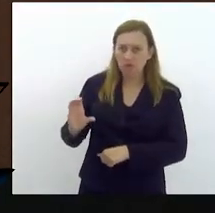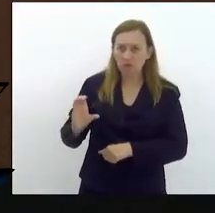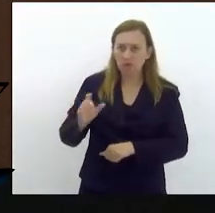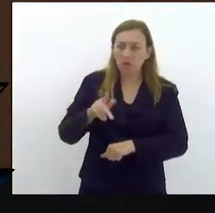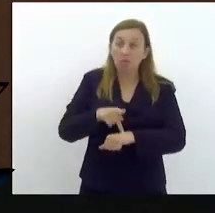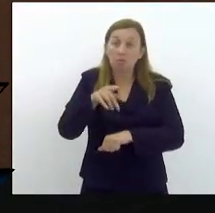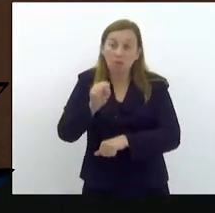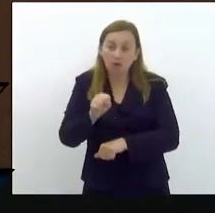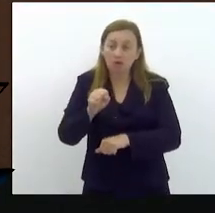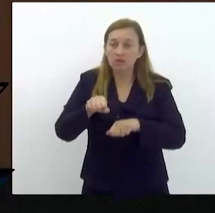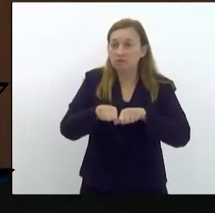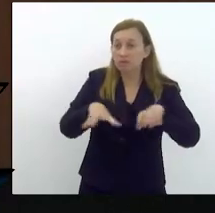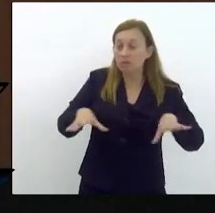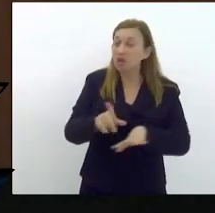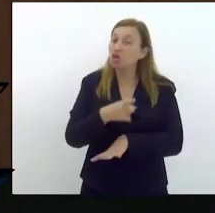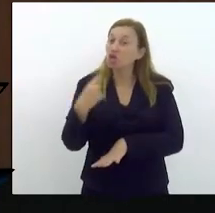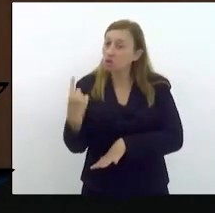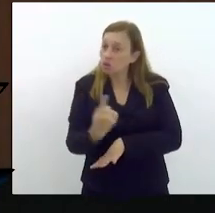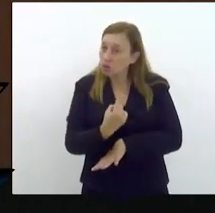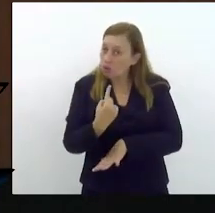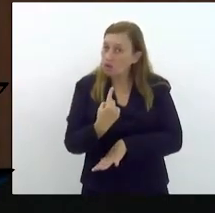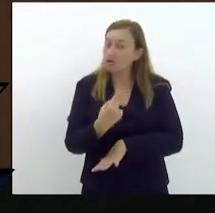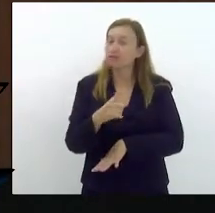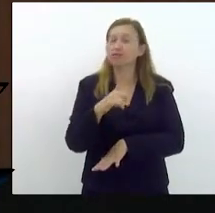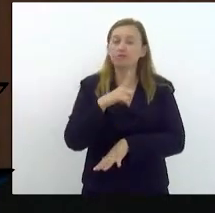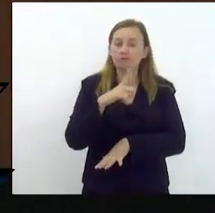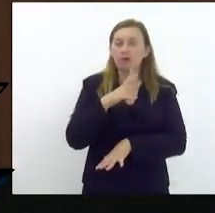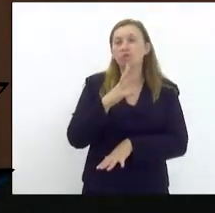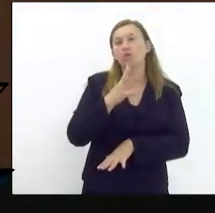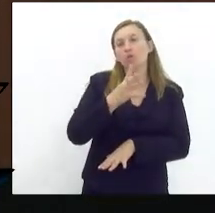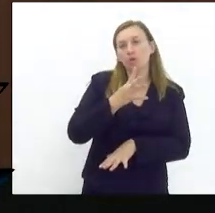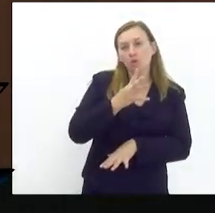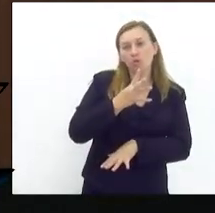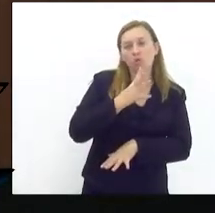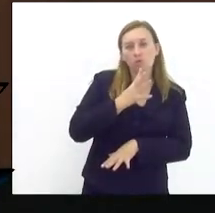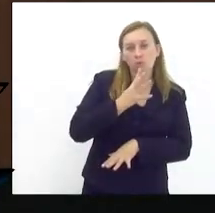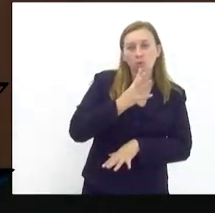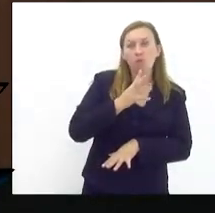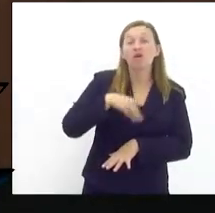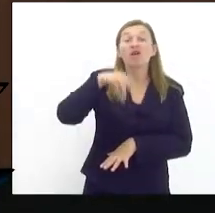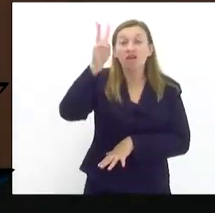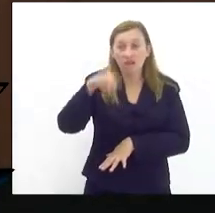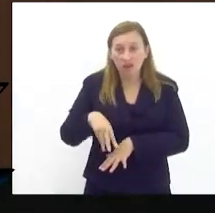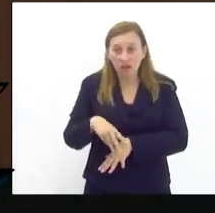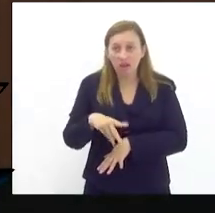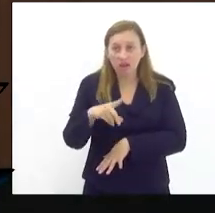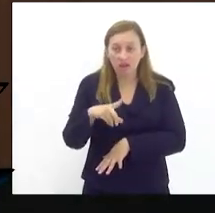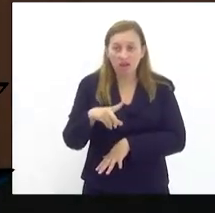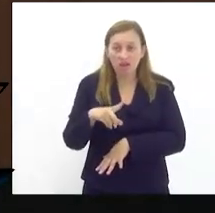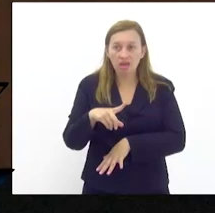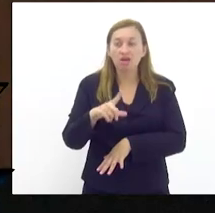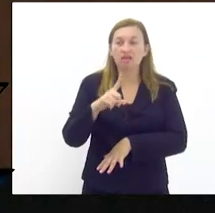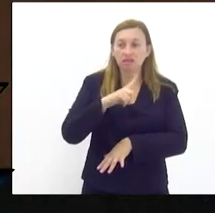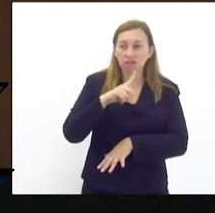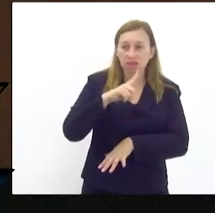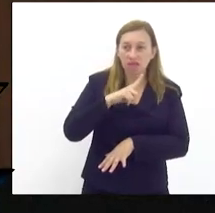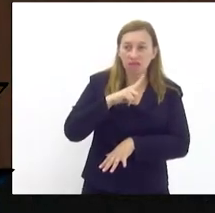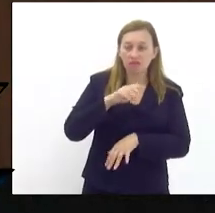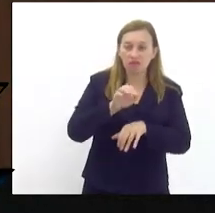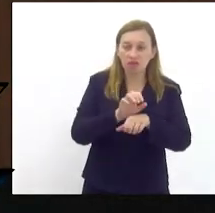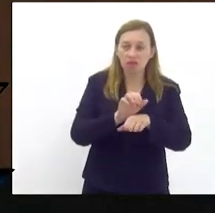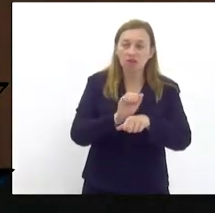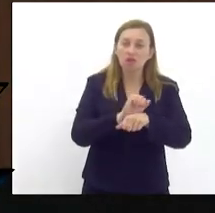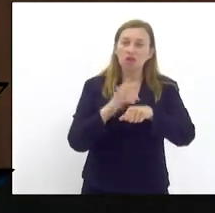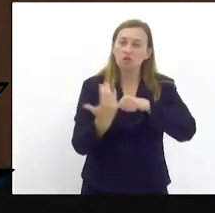pós pandemia que todos nós tivemos conhecimento principalmente quem testou positivo para o convite Quantos